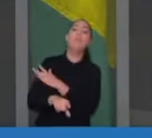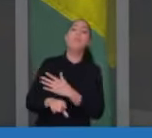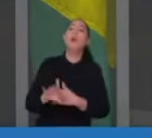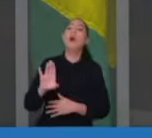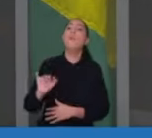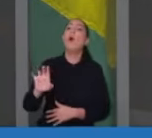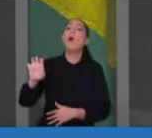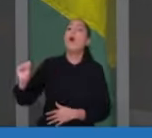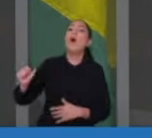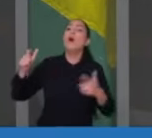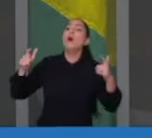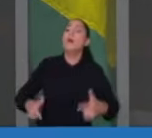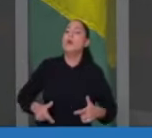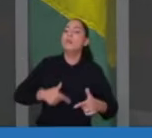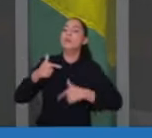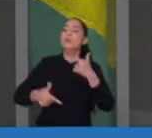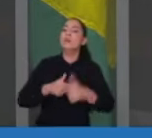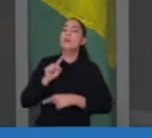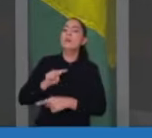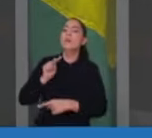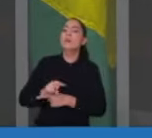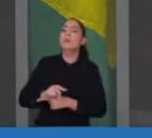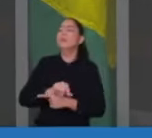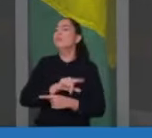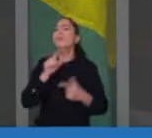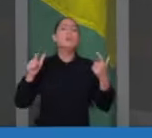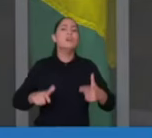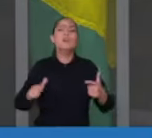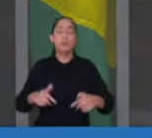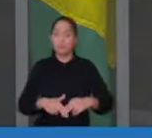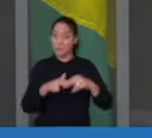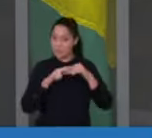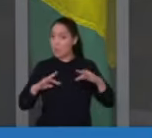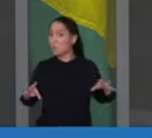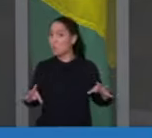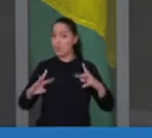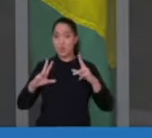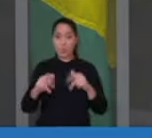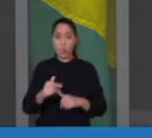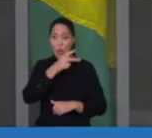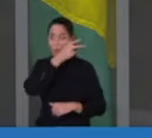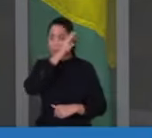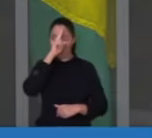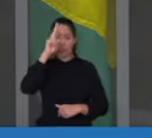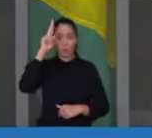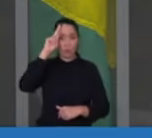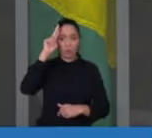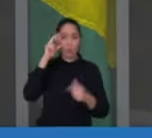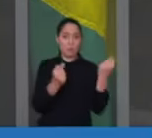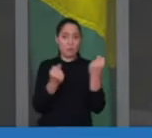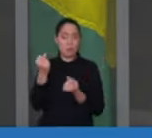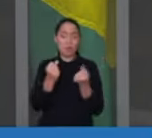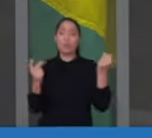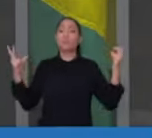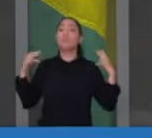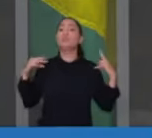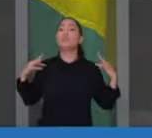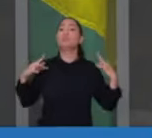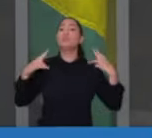supostos defensores dos trabalhadores? Porque todo motorista de aplicativo, todo entregador que eu converso, todos eles